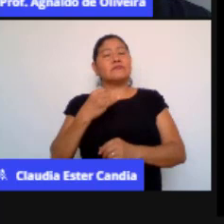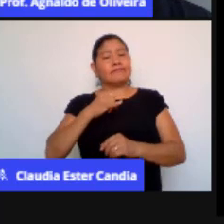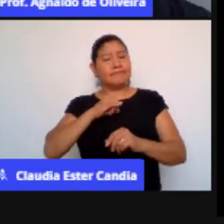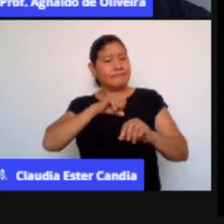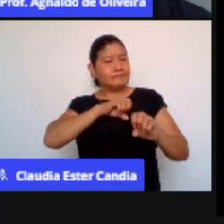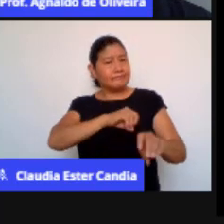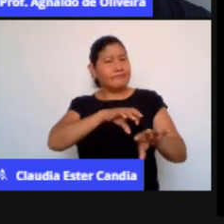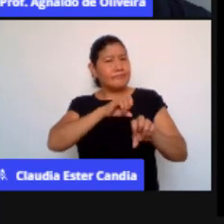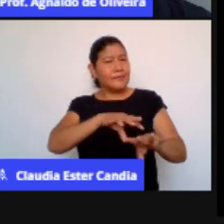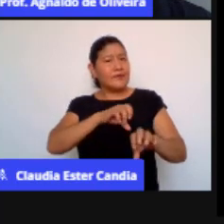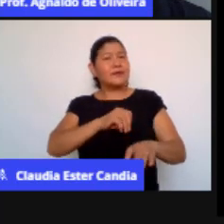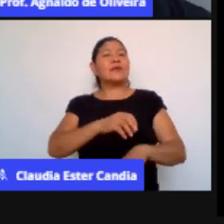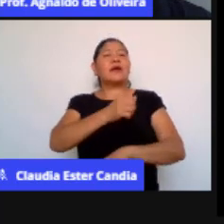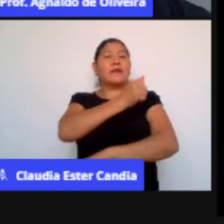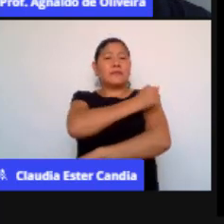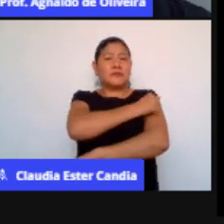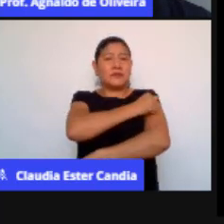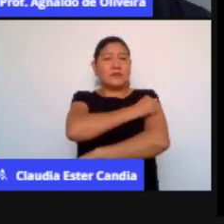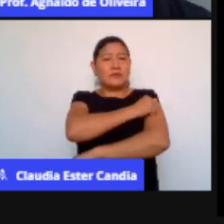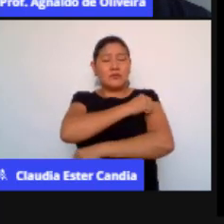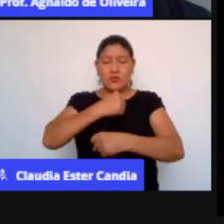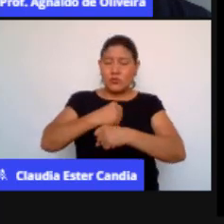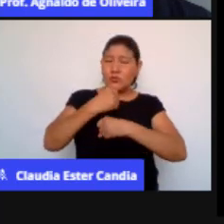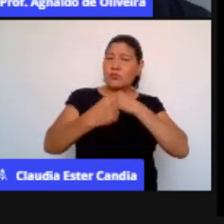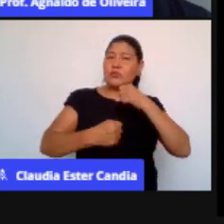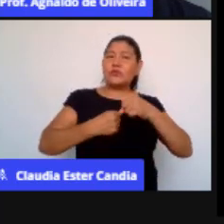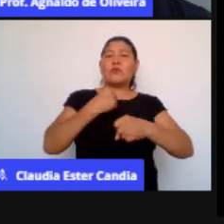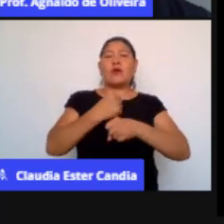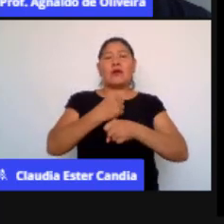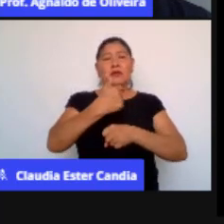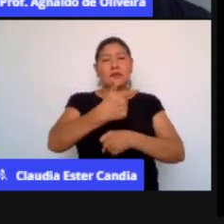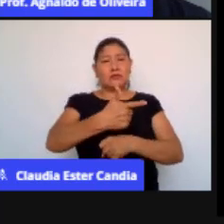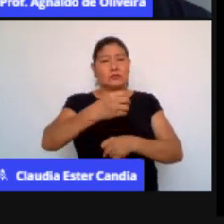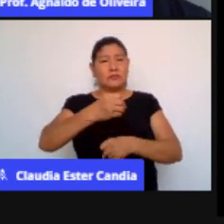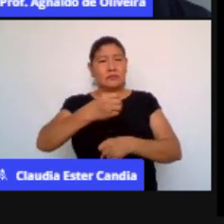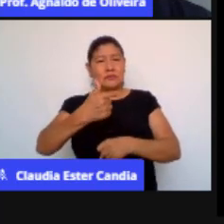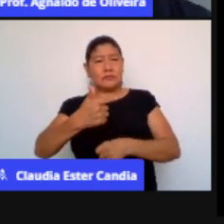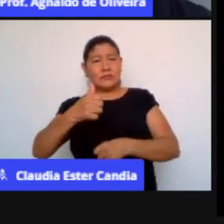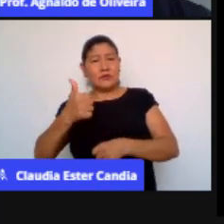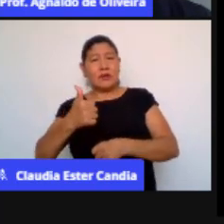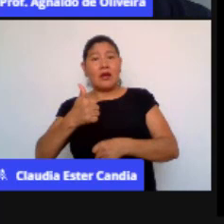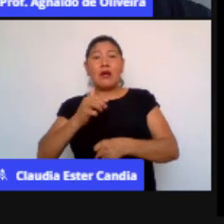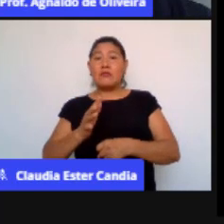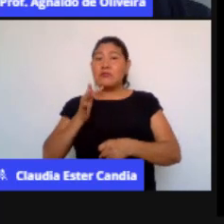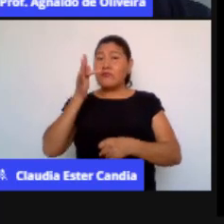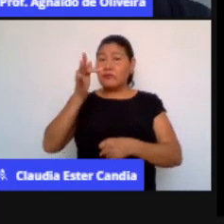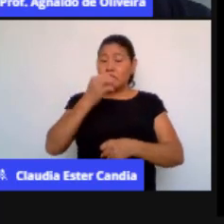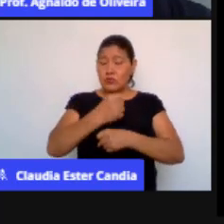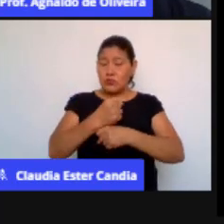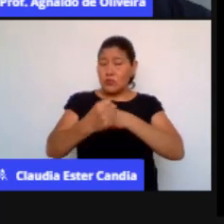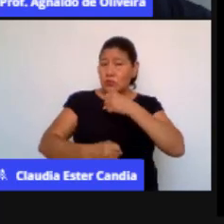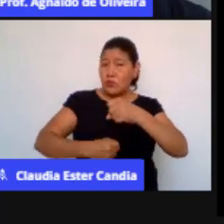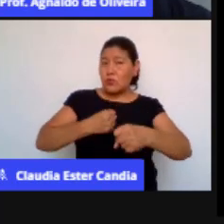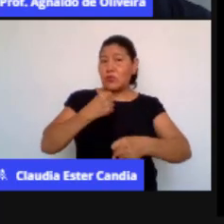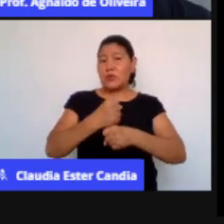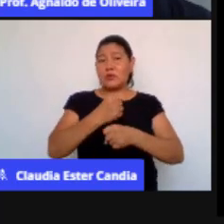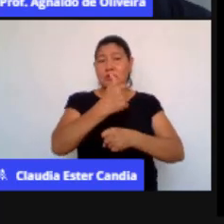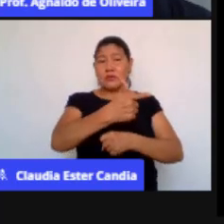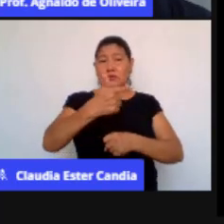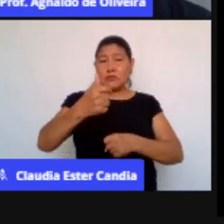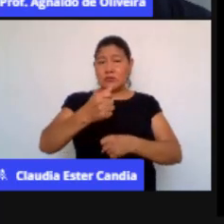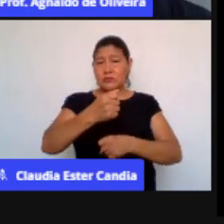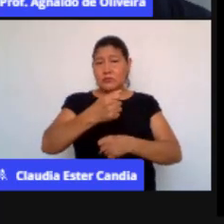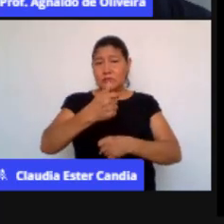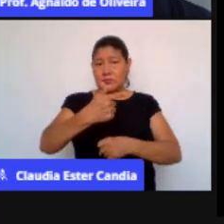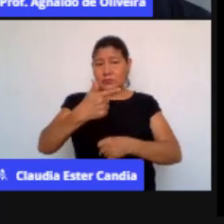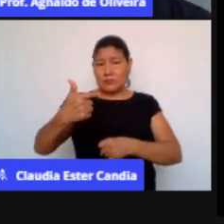ano de 2021 para que elas sejam utilizadas, né, no próximo ano, tá? Então, a gente, assim, é uma habilidade indicada,